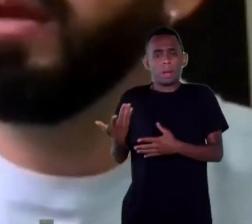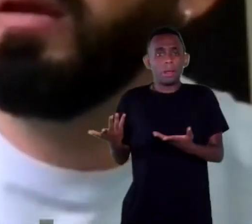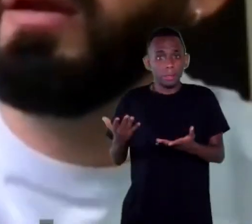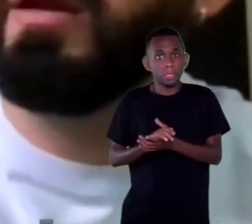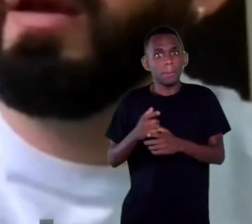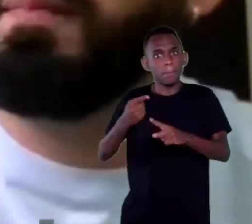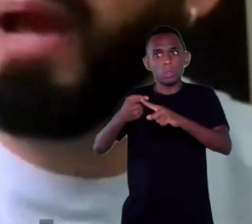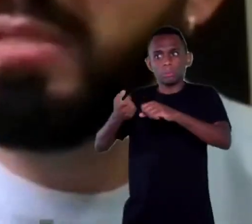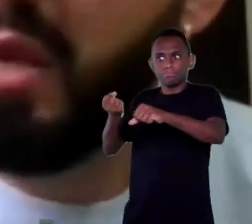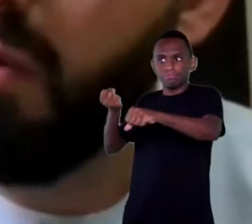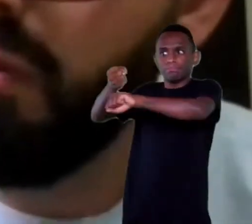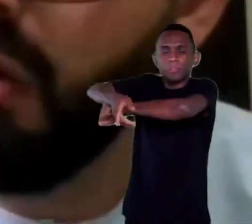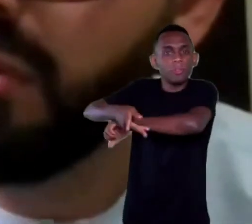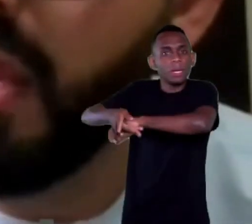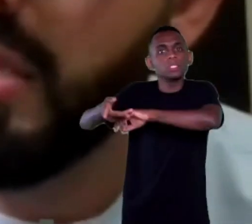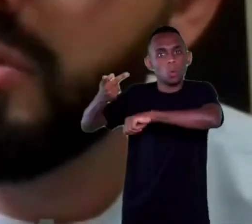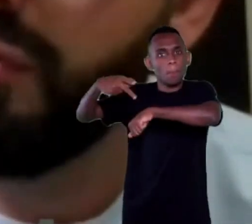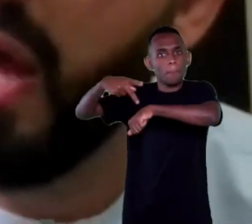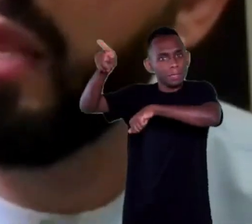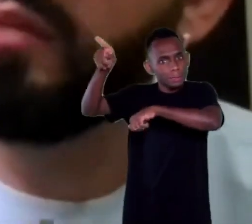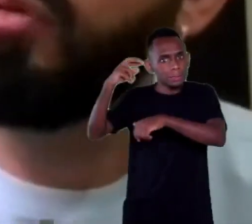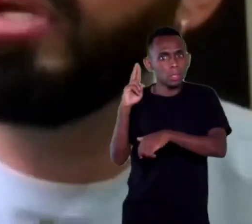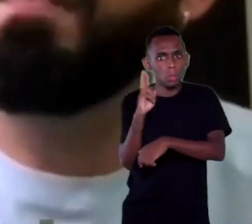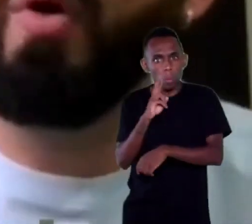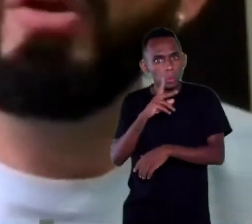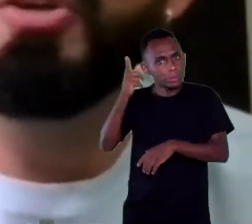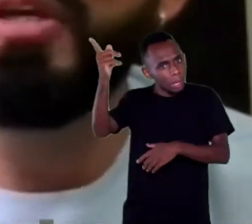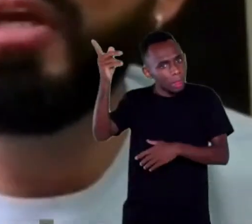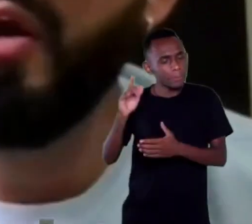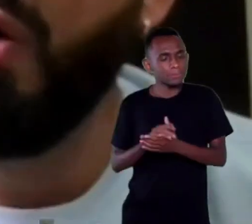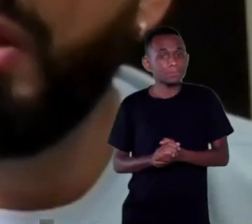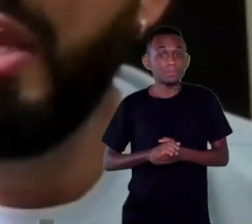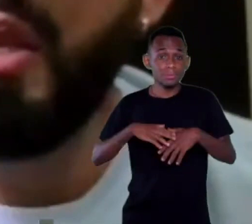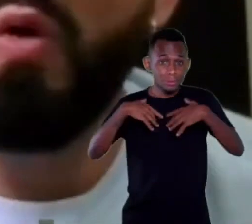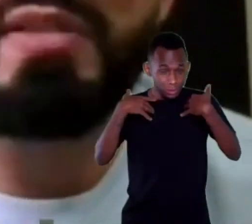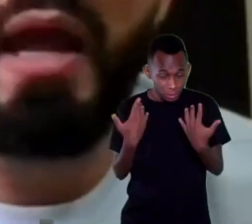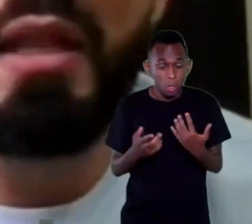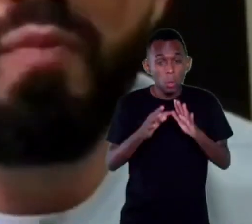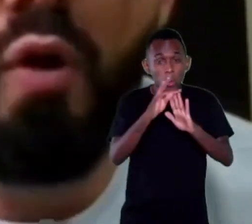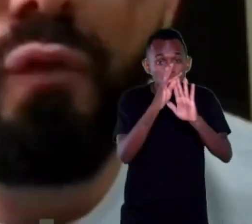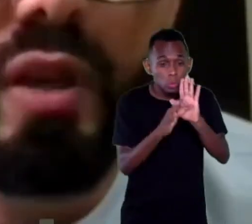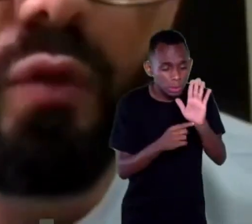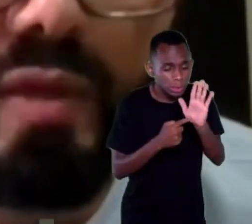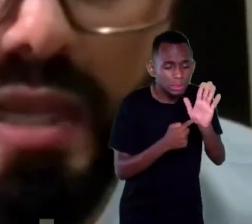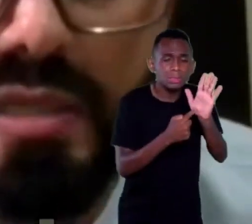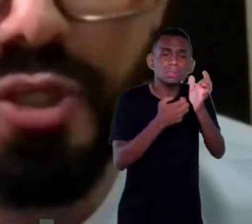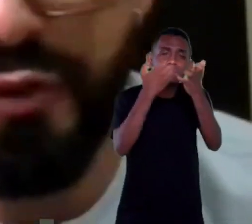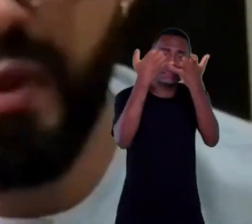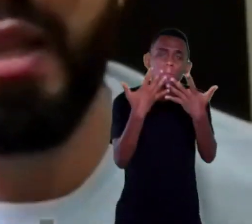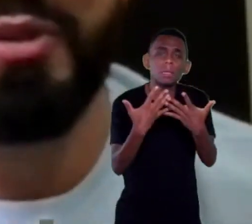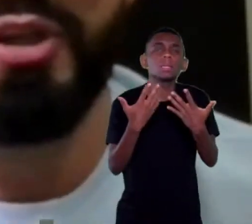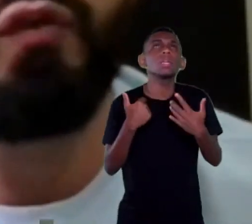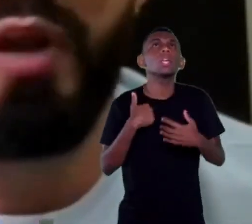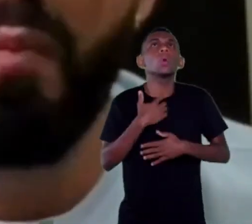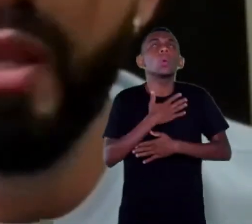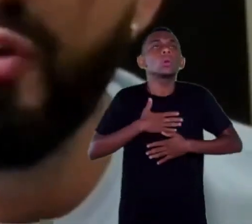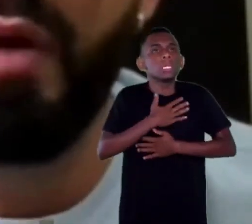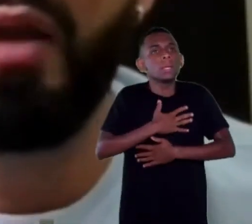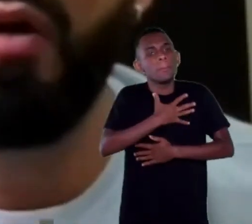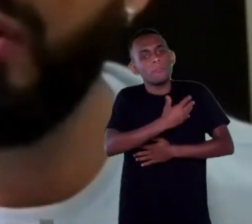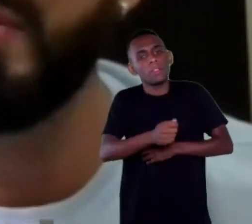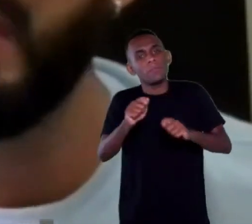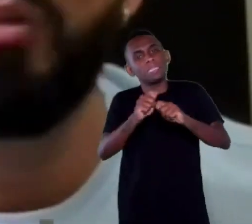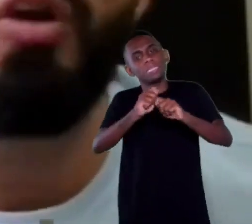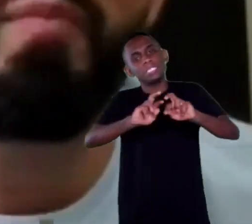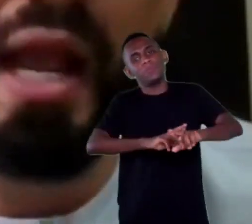invadiu, mas é um texto falando o que eu gostaria que o meu filho fizesse diferente. E, finalmente,